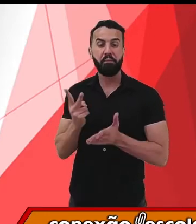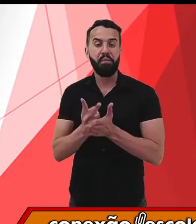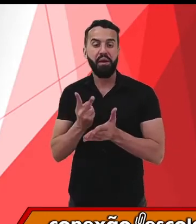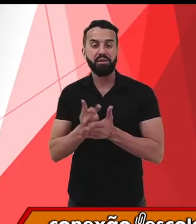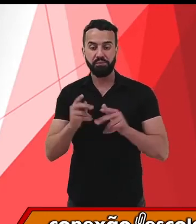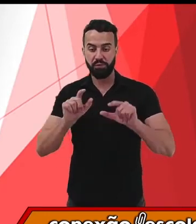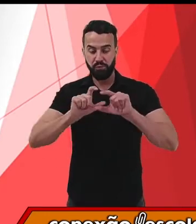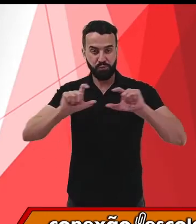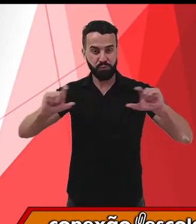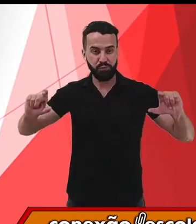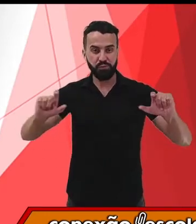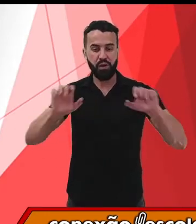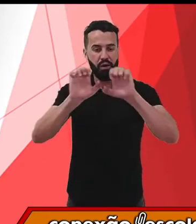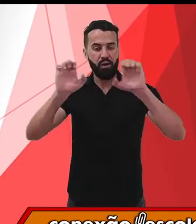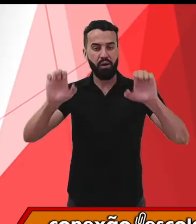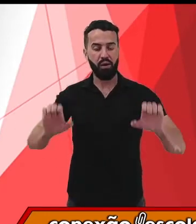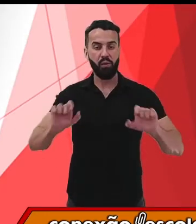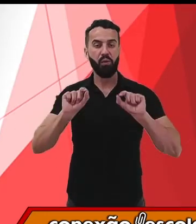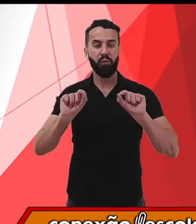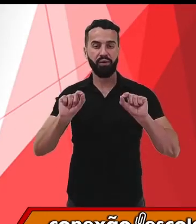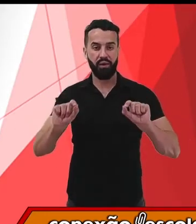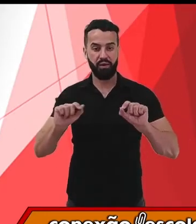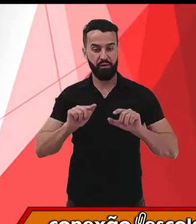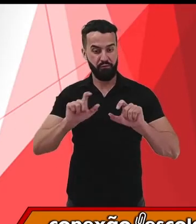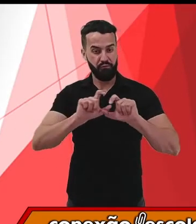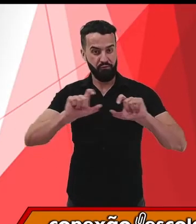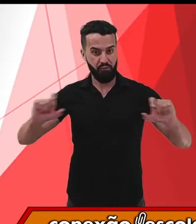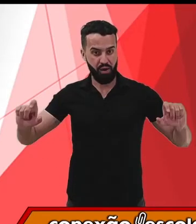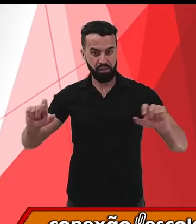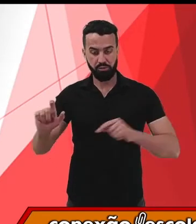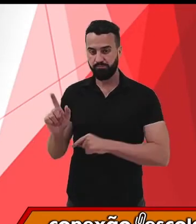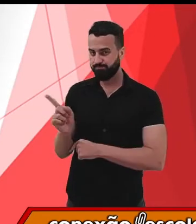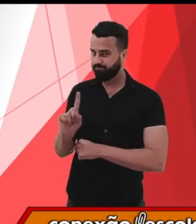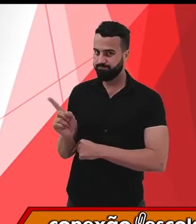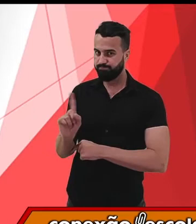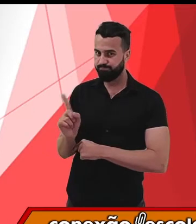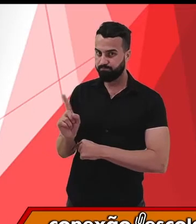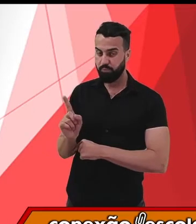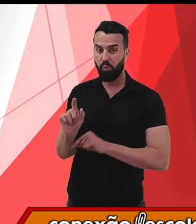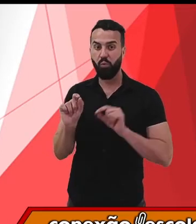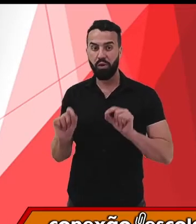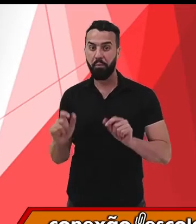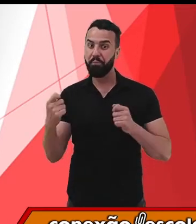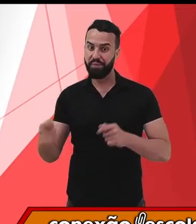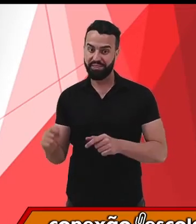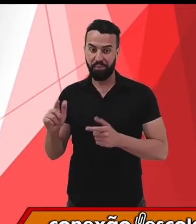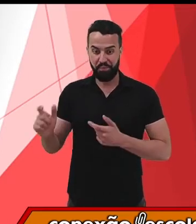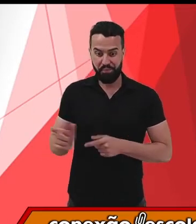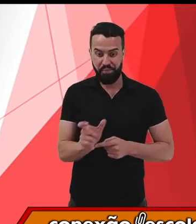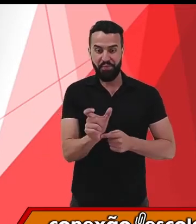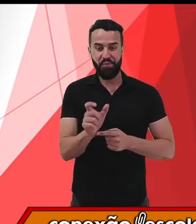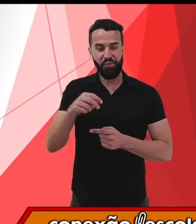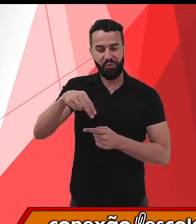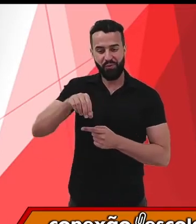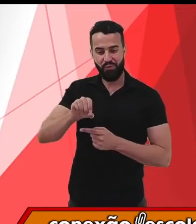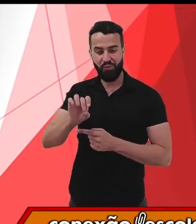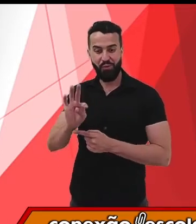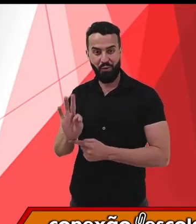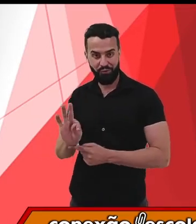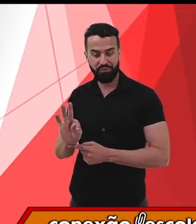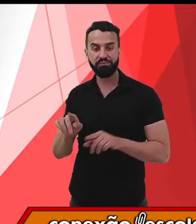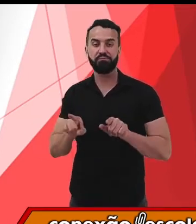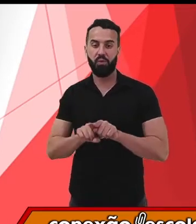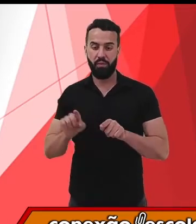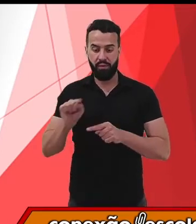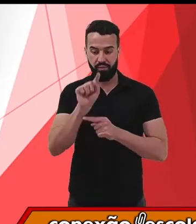estrutura. Quando você coloca a frase na forma negativa, você precisa colocar o not, e na forma interrogativa você